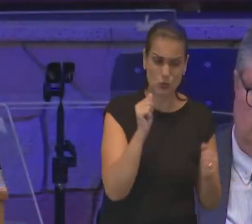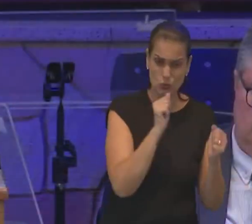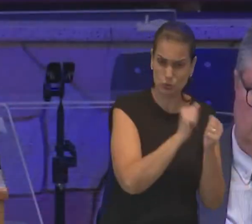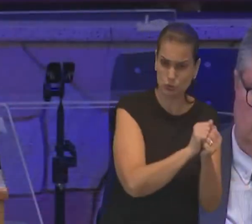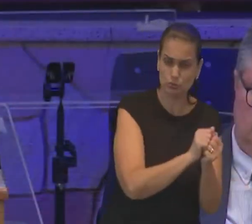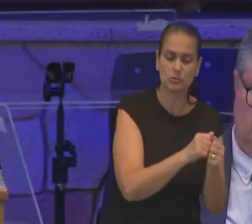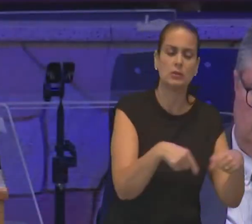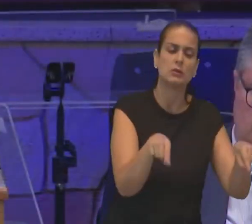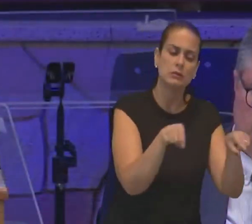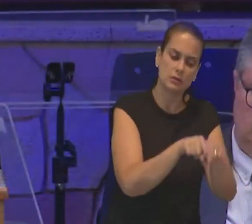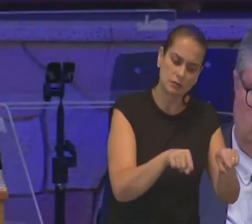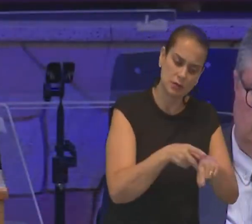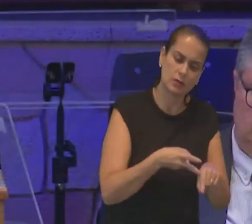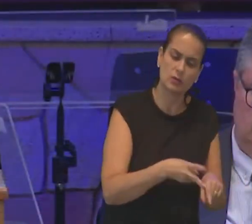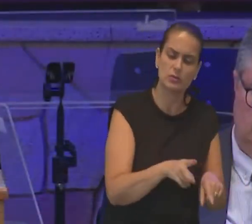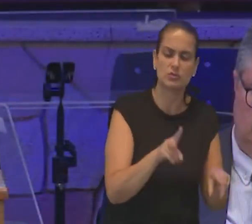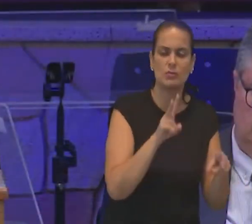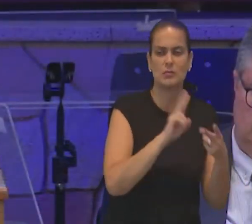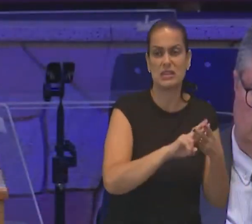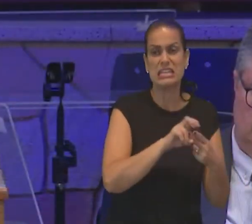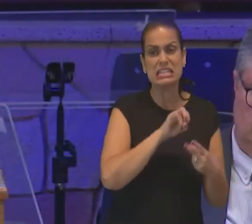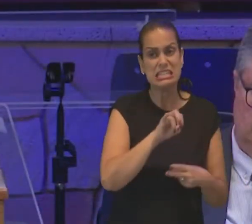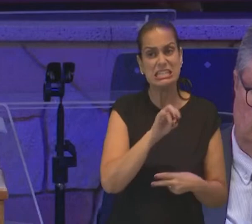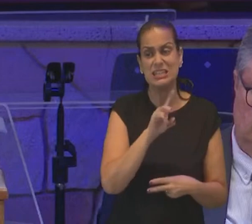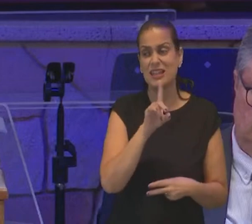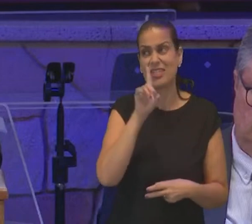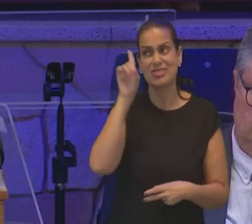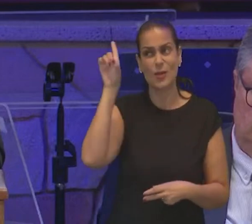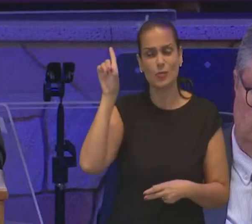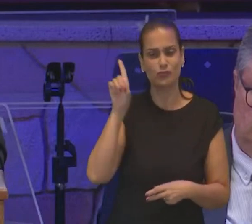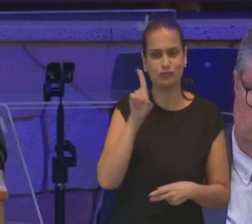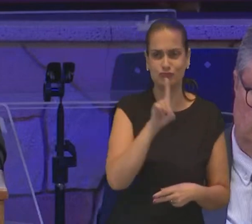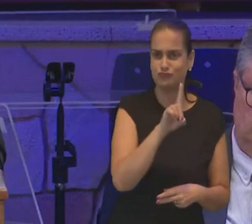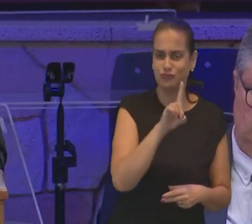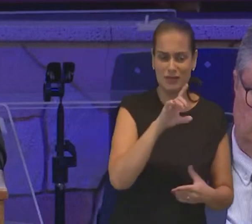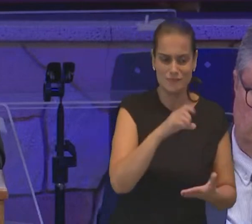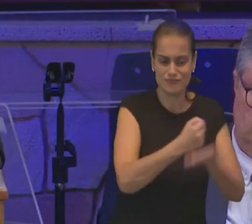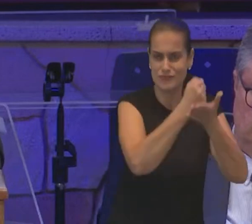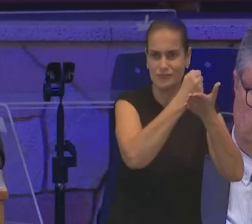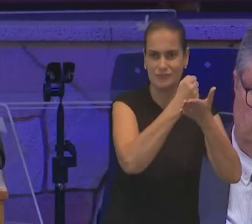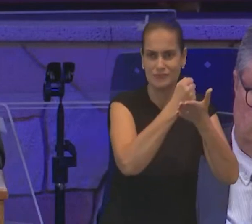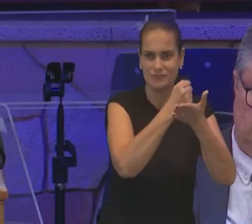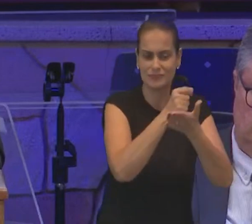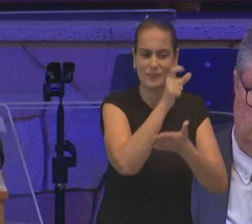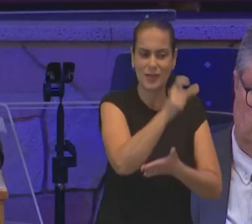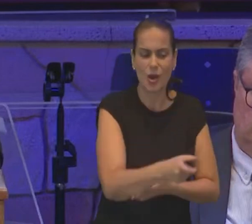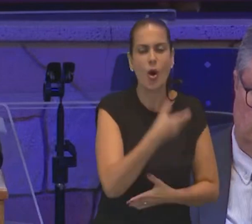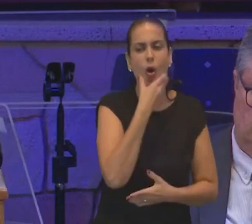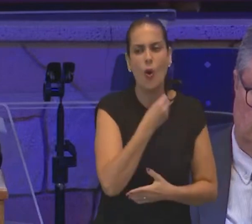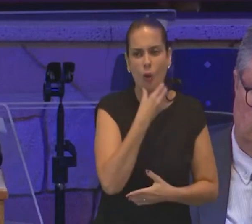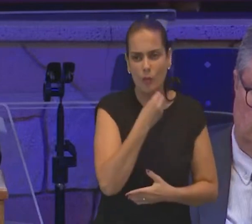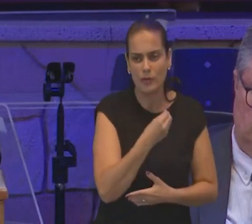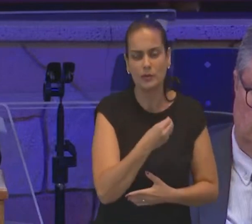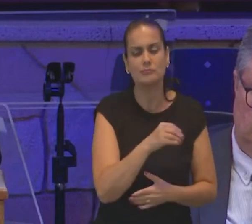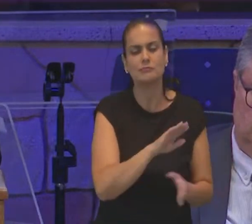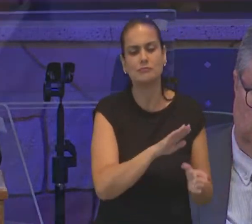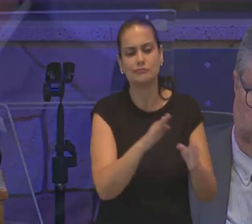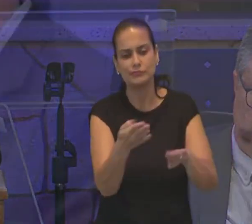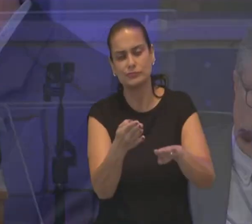Eu fico imaginando, meus irmãos, se Deus não tivesse chegado na vida de Alexandre, Alexandre estaria